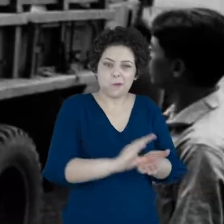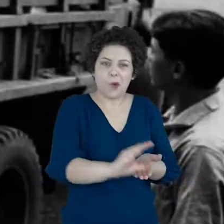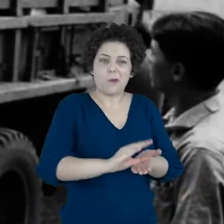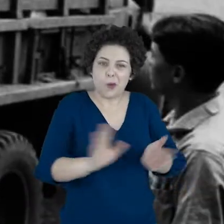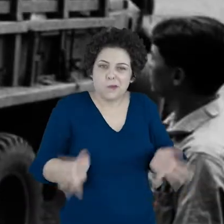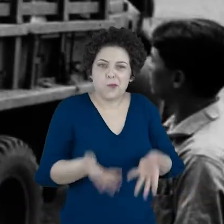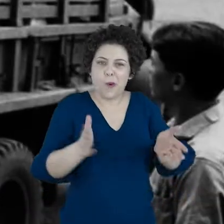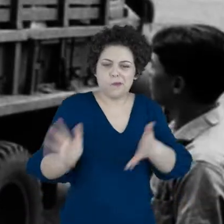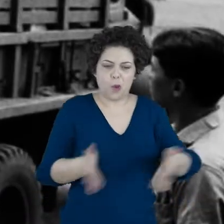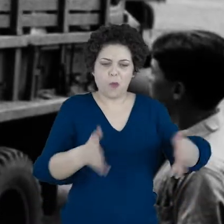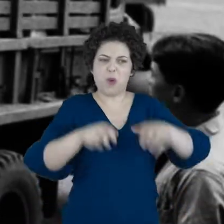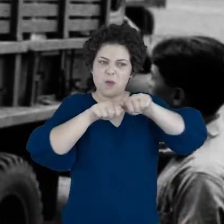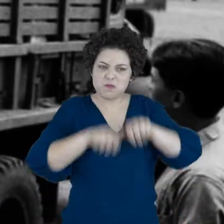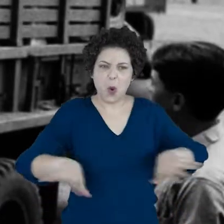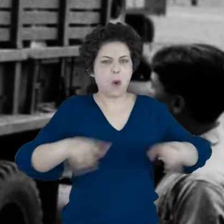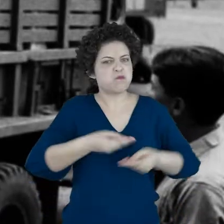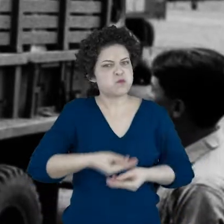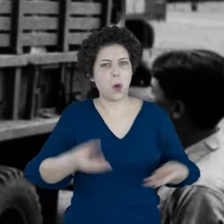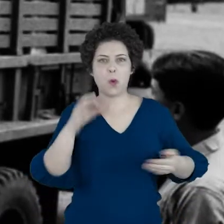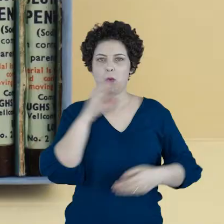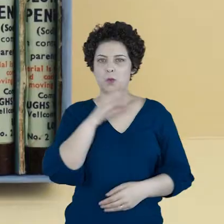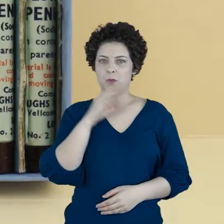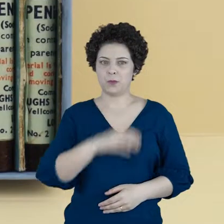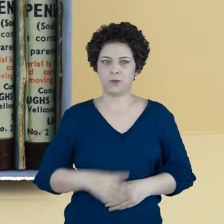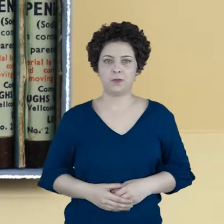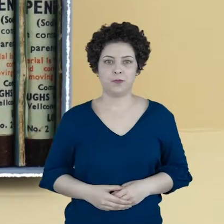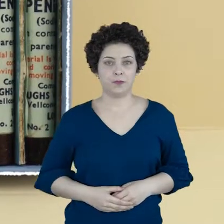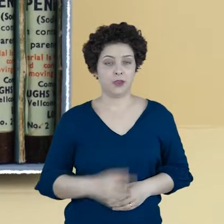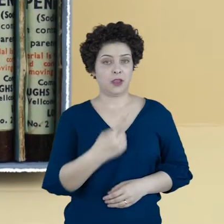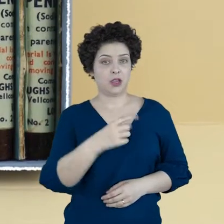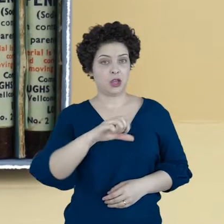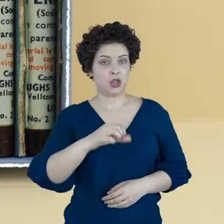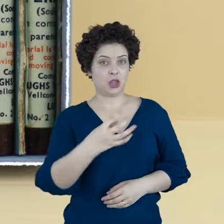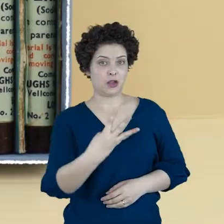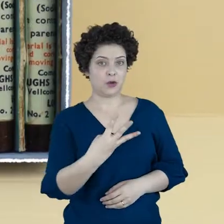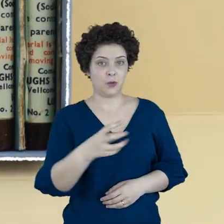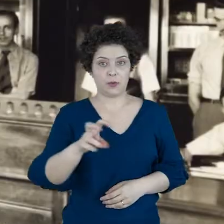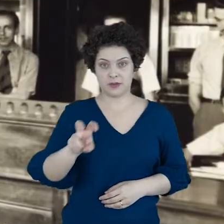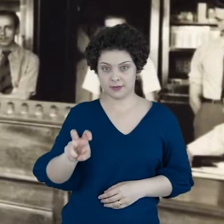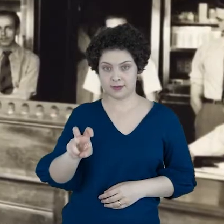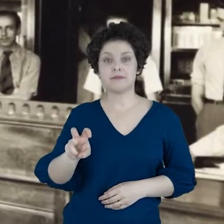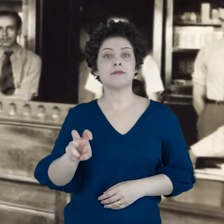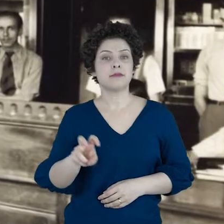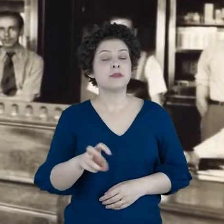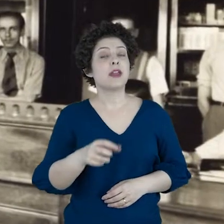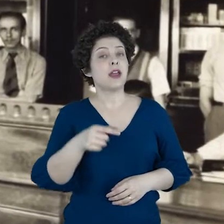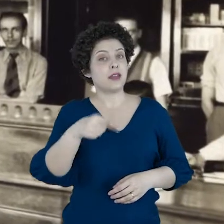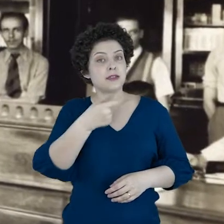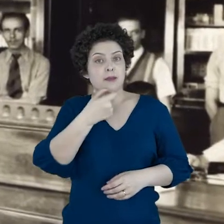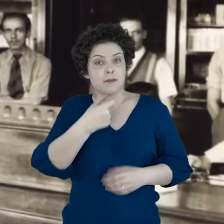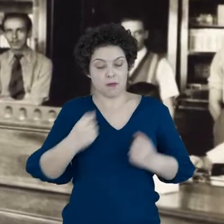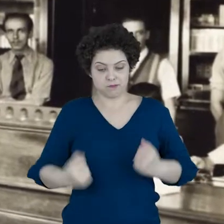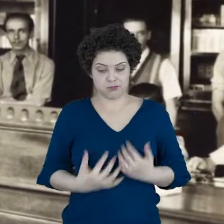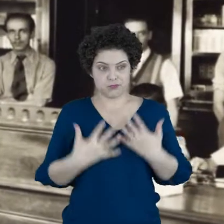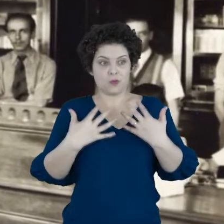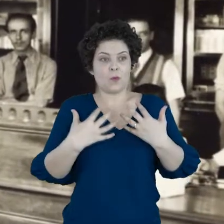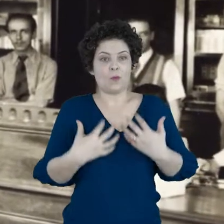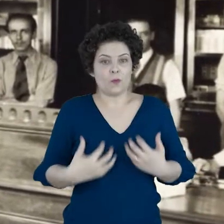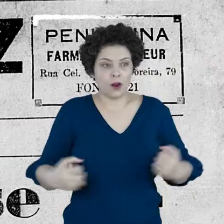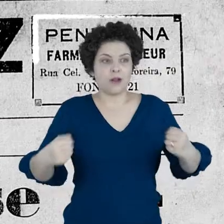em larga escala. Em 1945, a penicilina chegou às